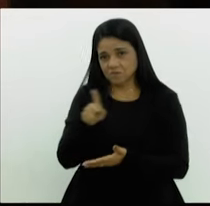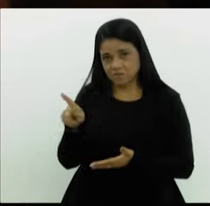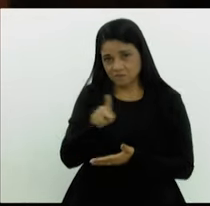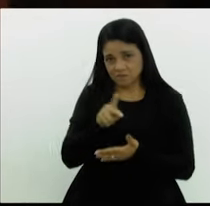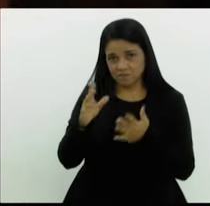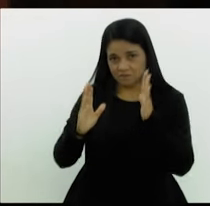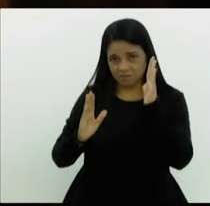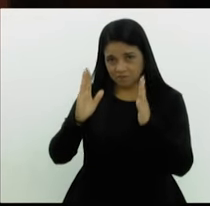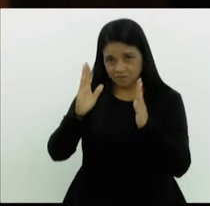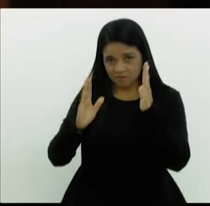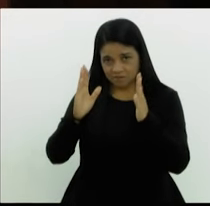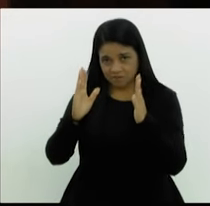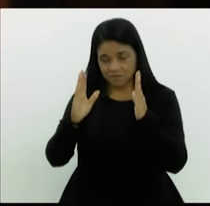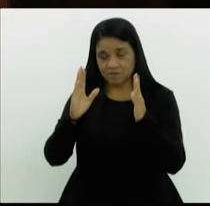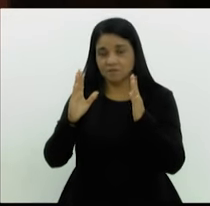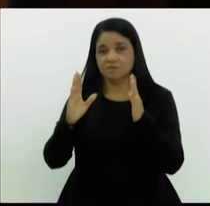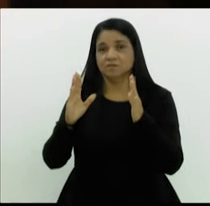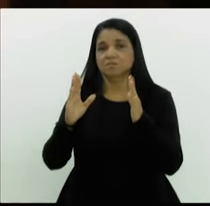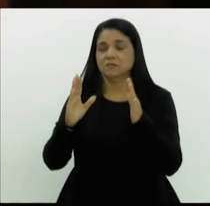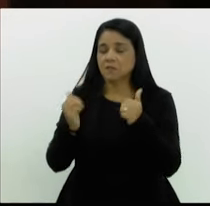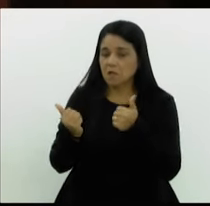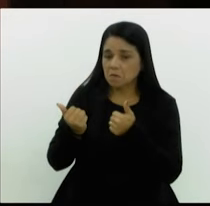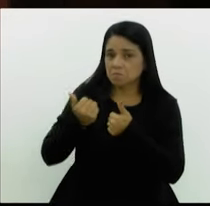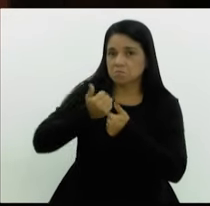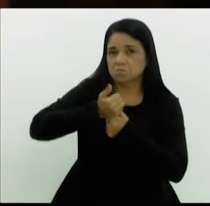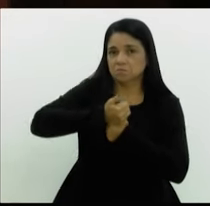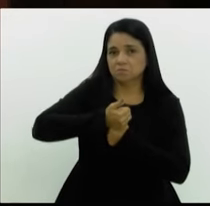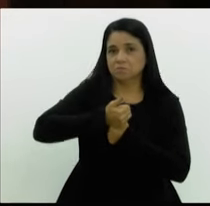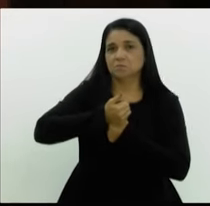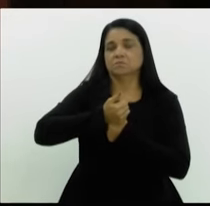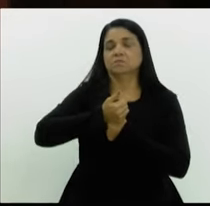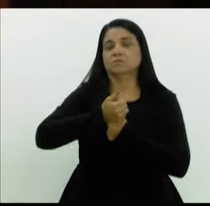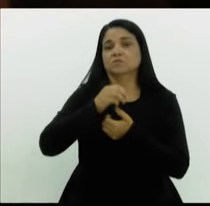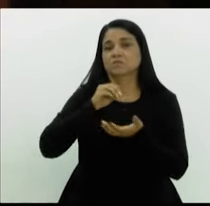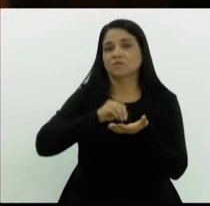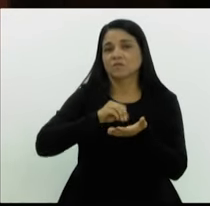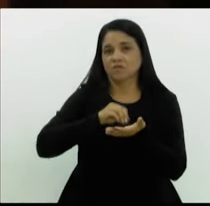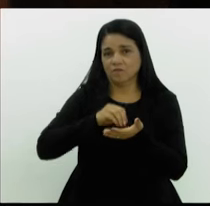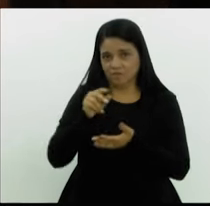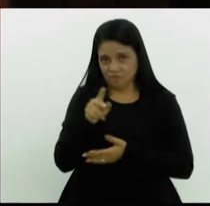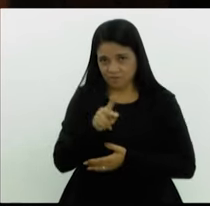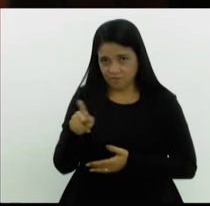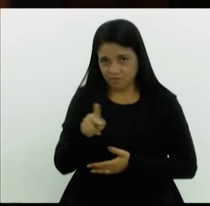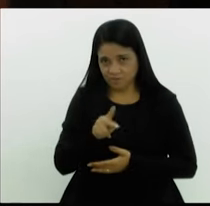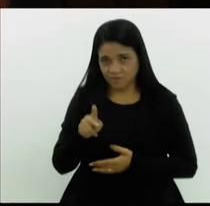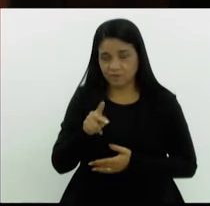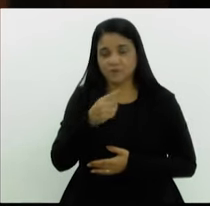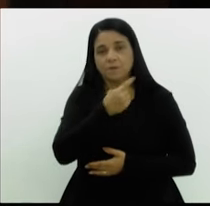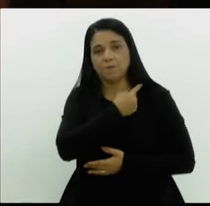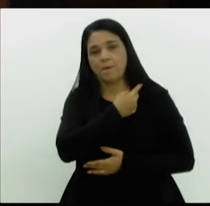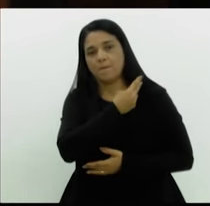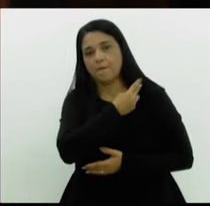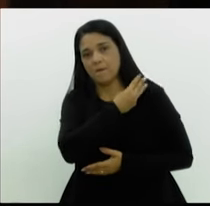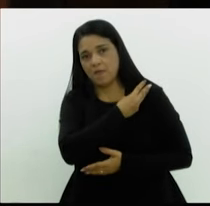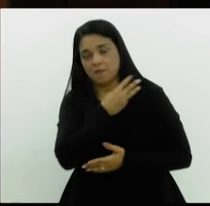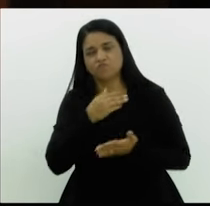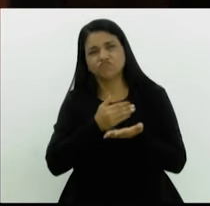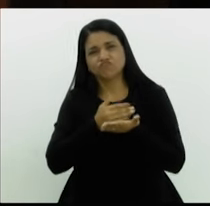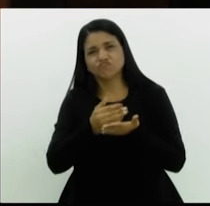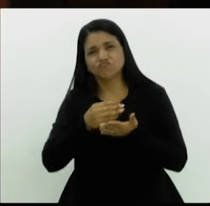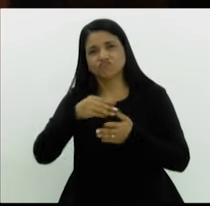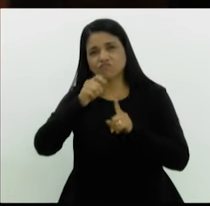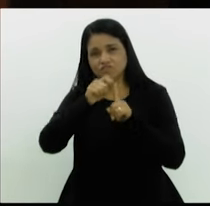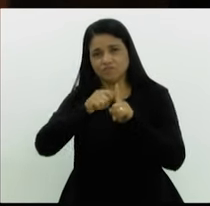para suprir a carência da rede estadual de ensino médio. No início do mês de março, eu estive